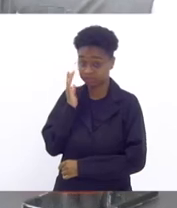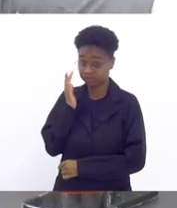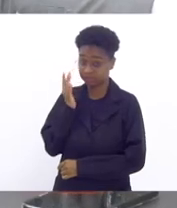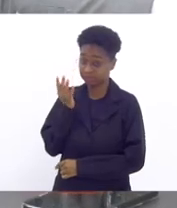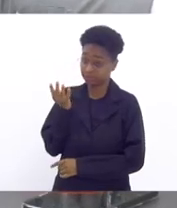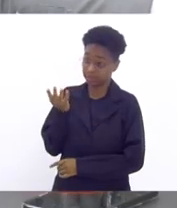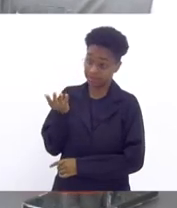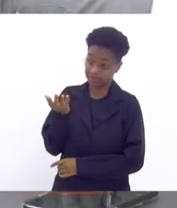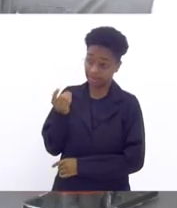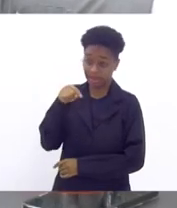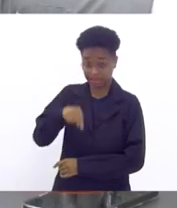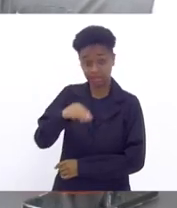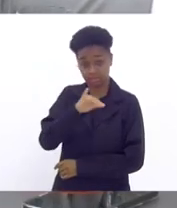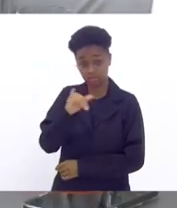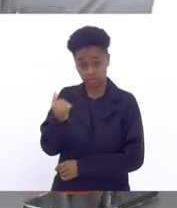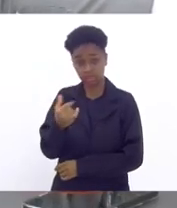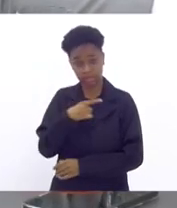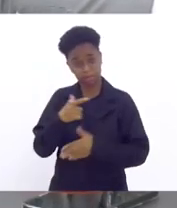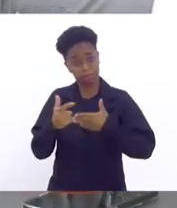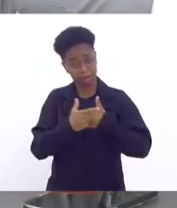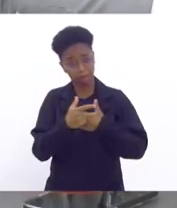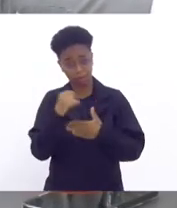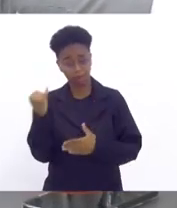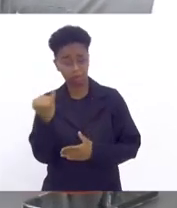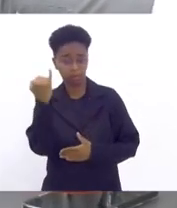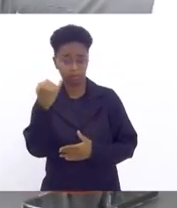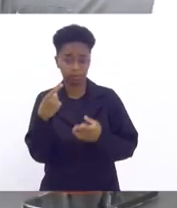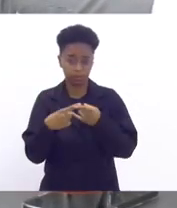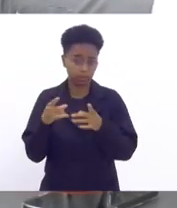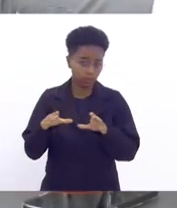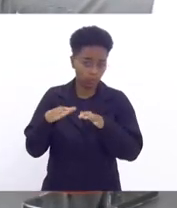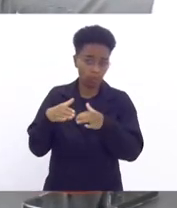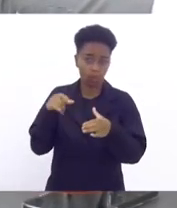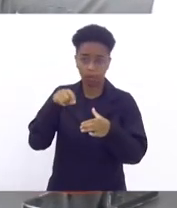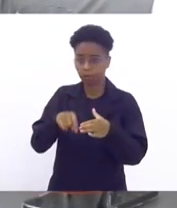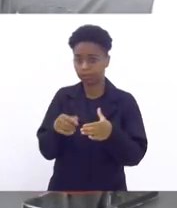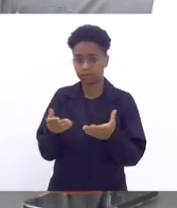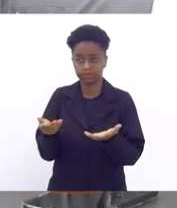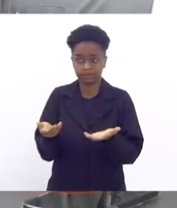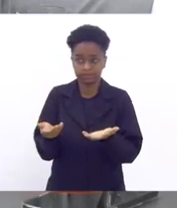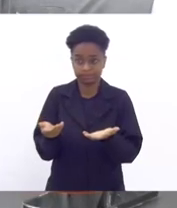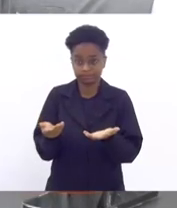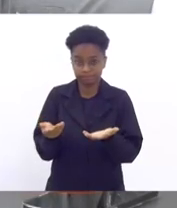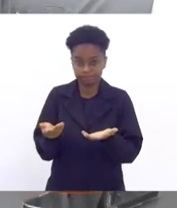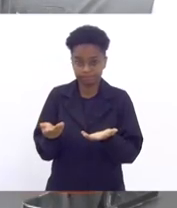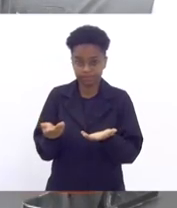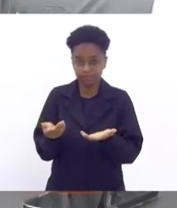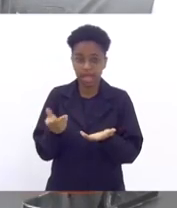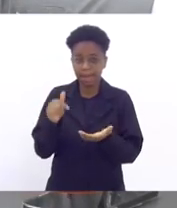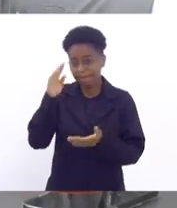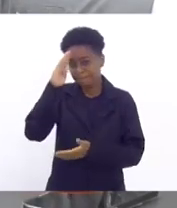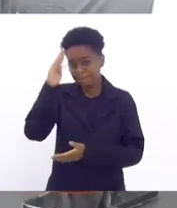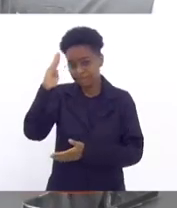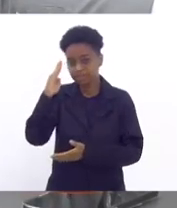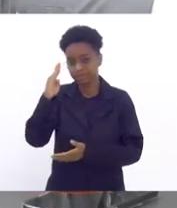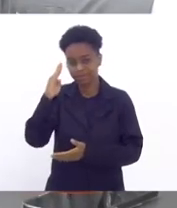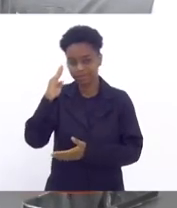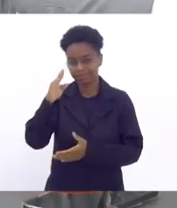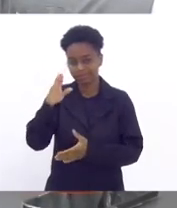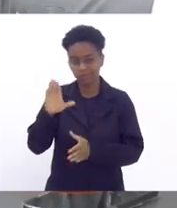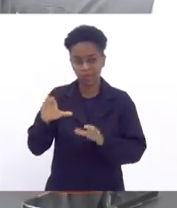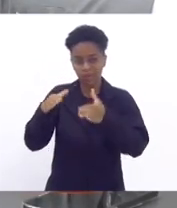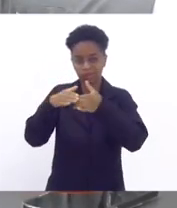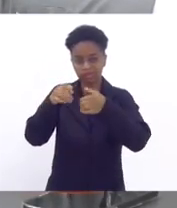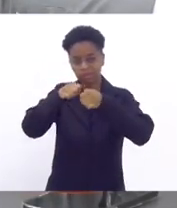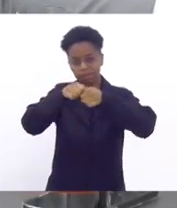a ccj compra esse papel importante por ser a comissão que a comissão mãe das comissões que todos os